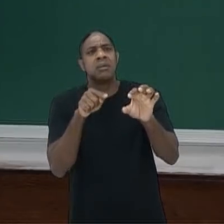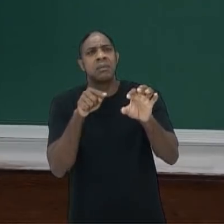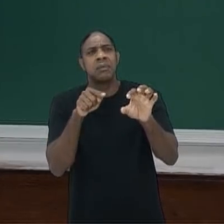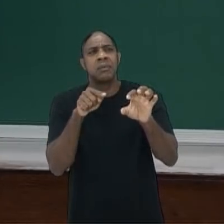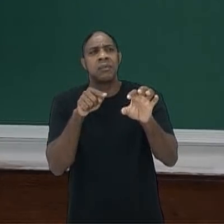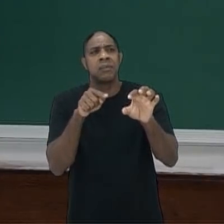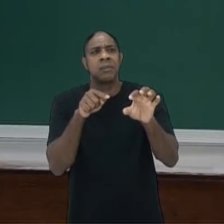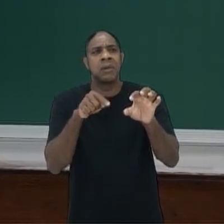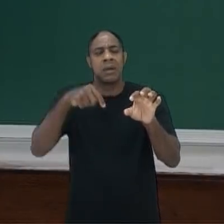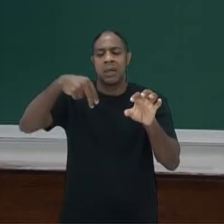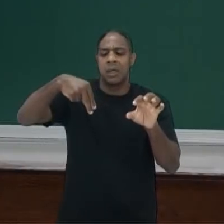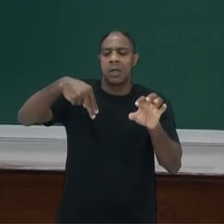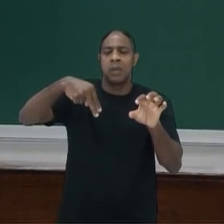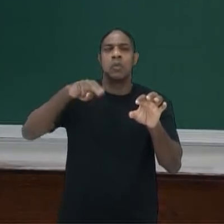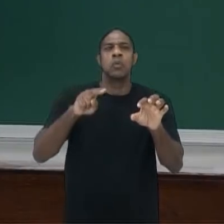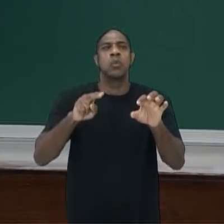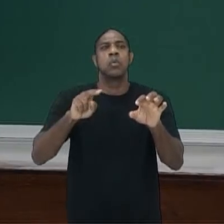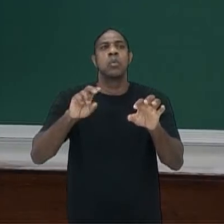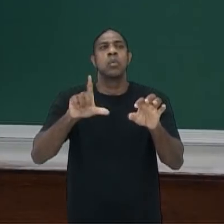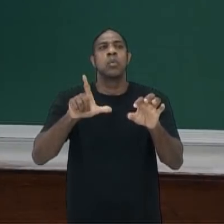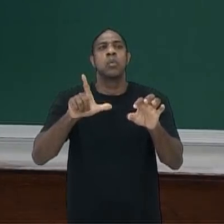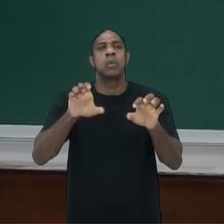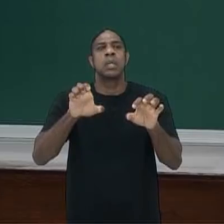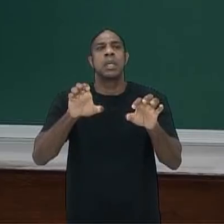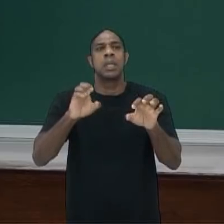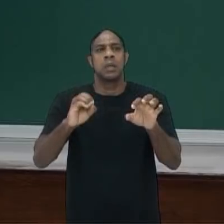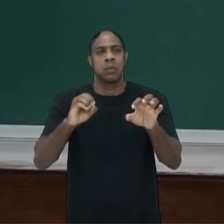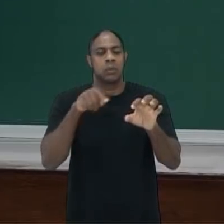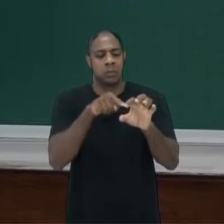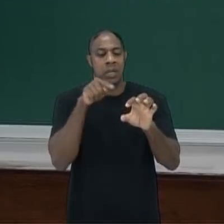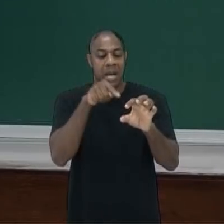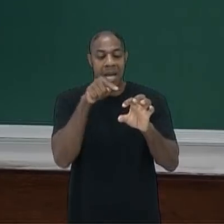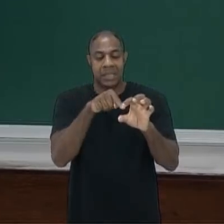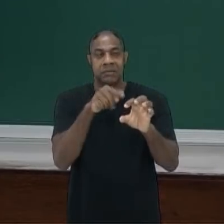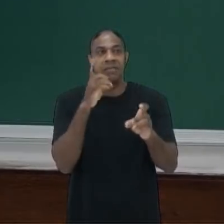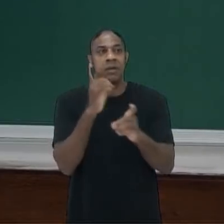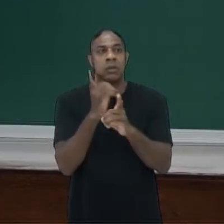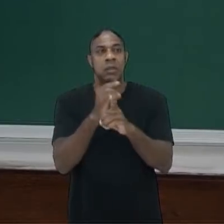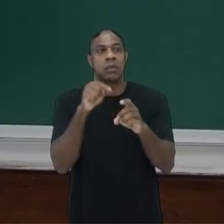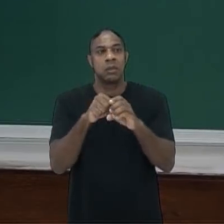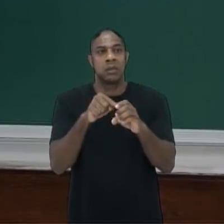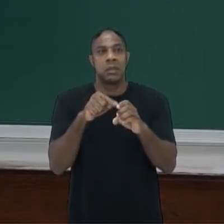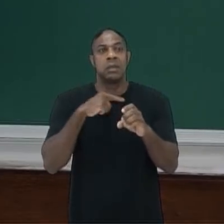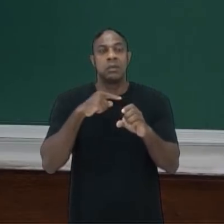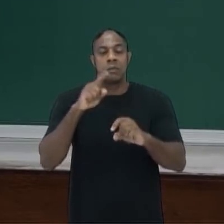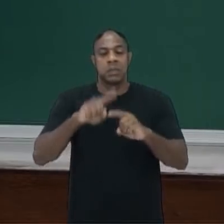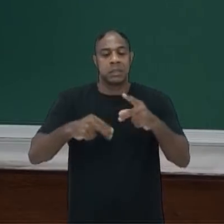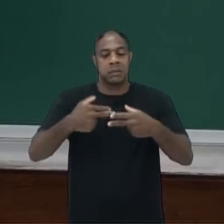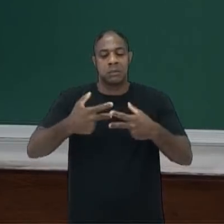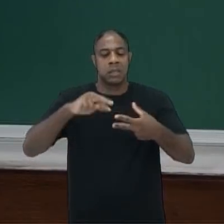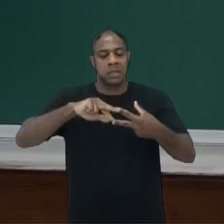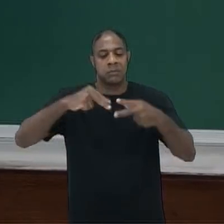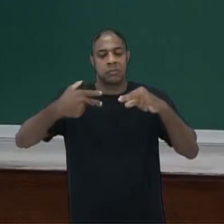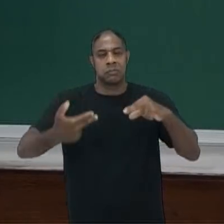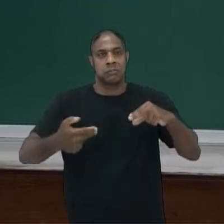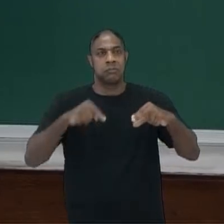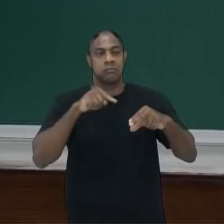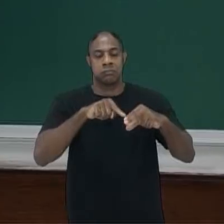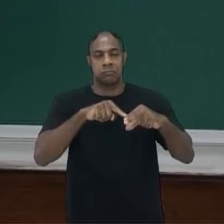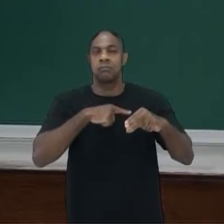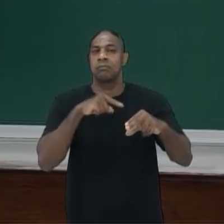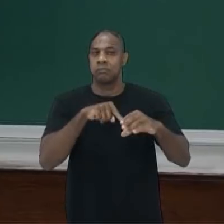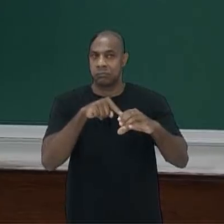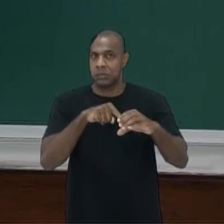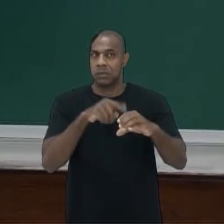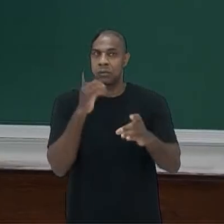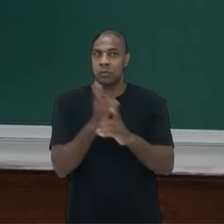meu núcleo. Nesse local eu vou encontrar o material genético da nossa espécie DNA e